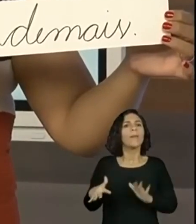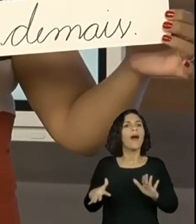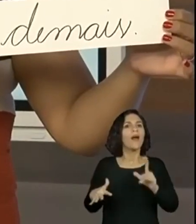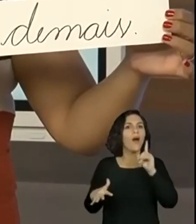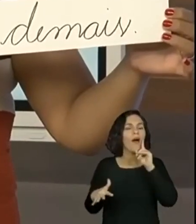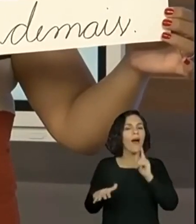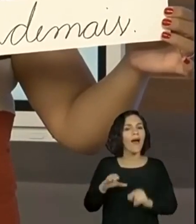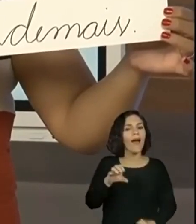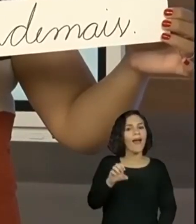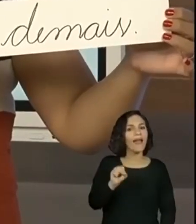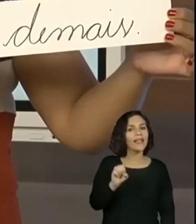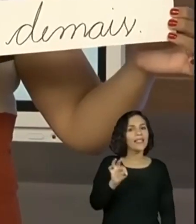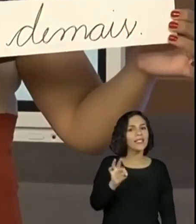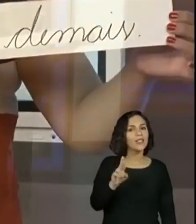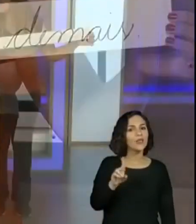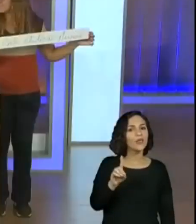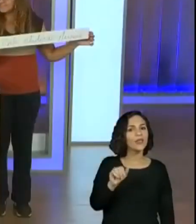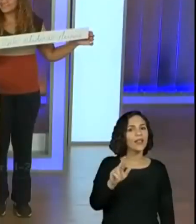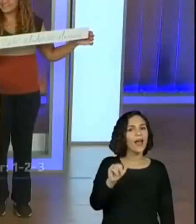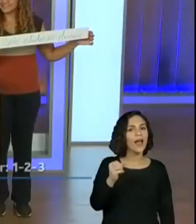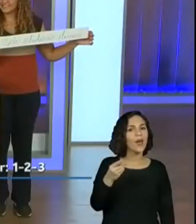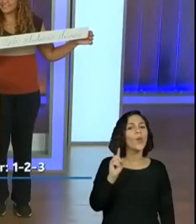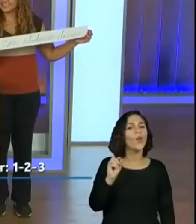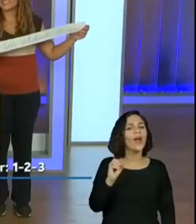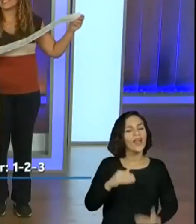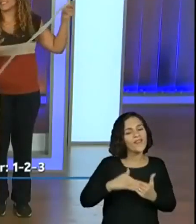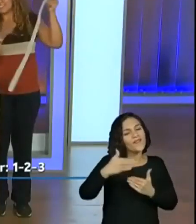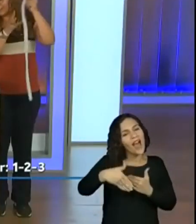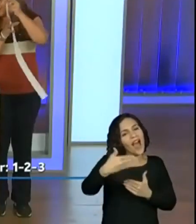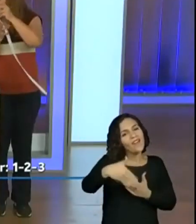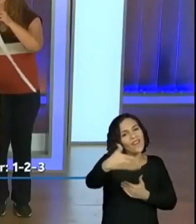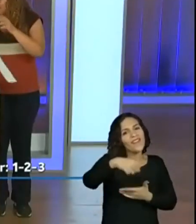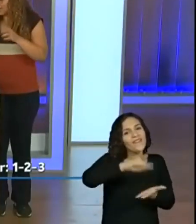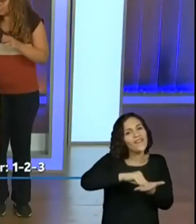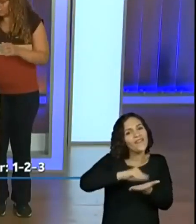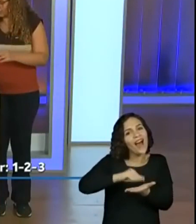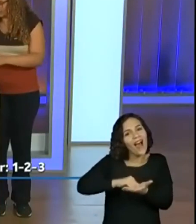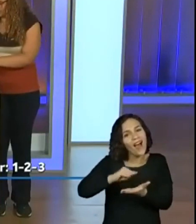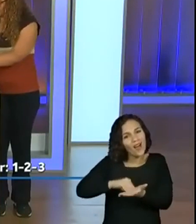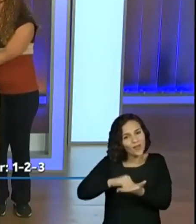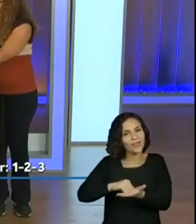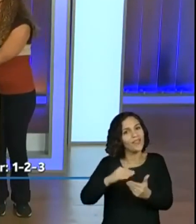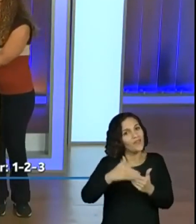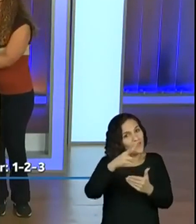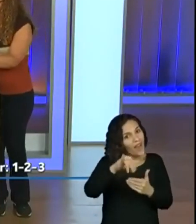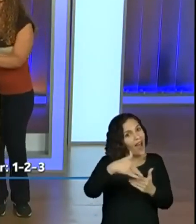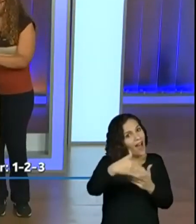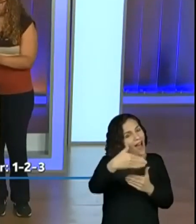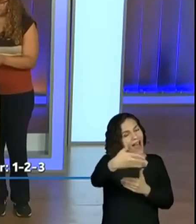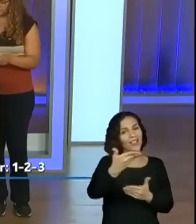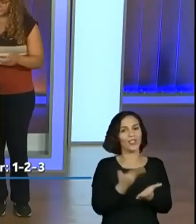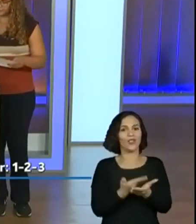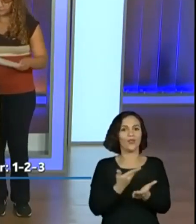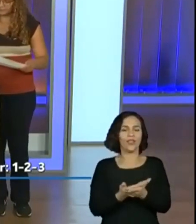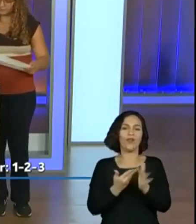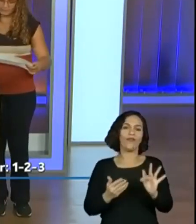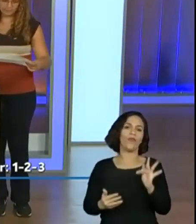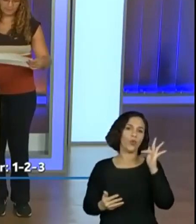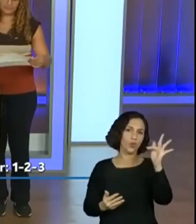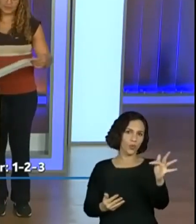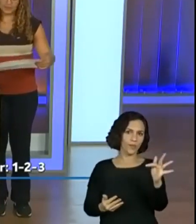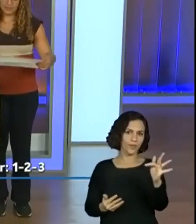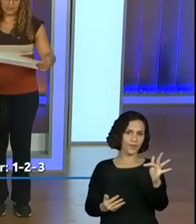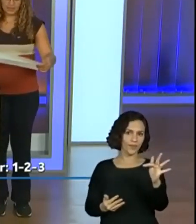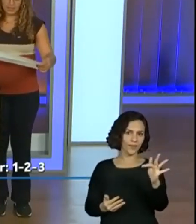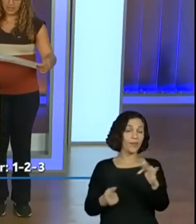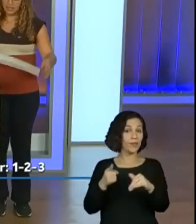falta muita coisa aí pela frente. E aí? Já Olha, vem pro futuro. Fácil, hein? Fácil. Mas vai treinando para